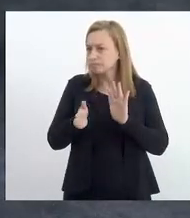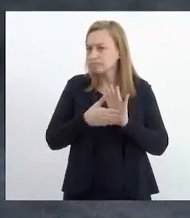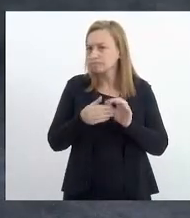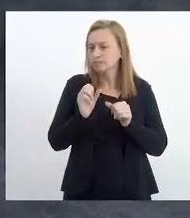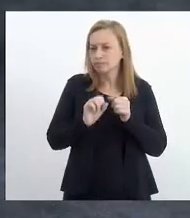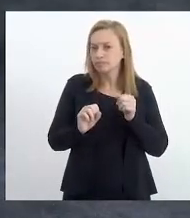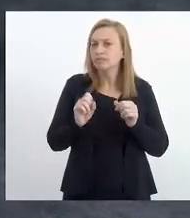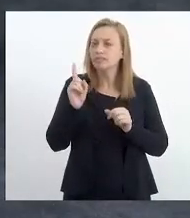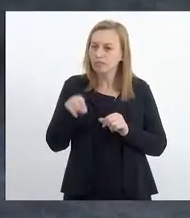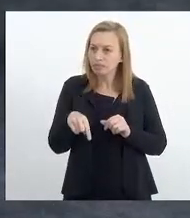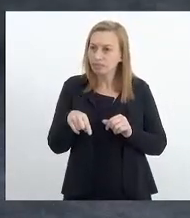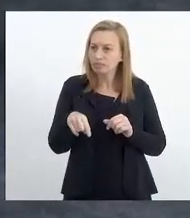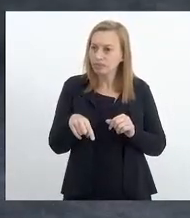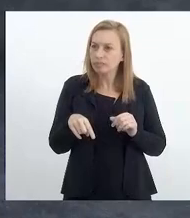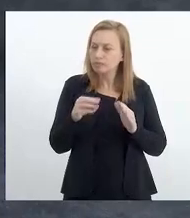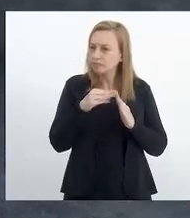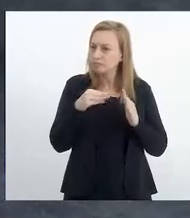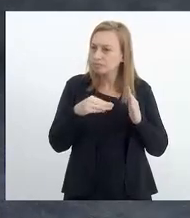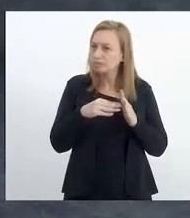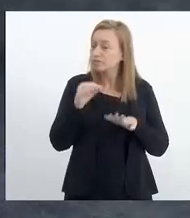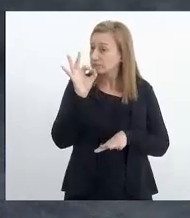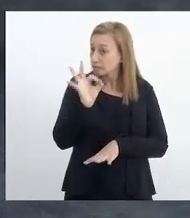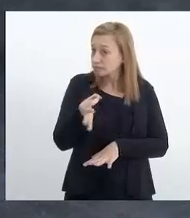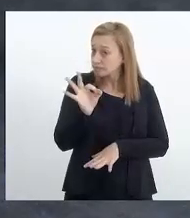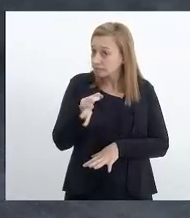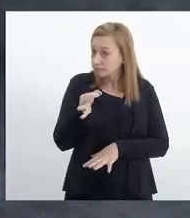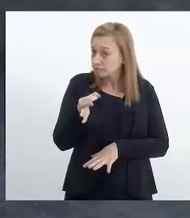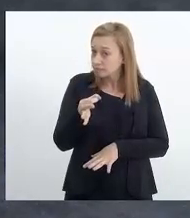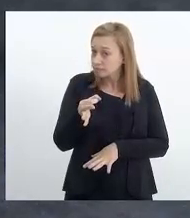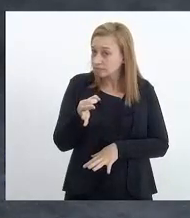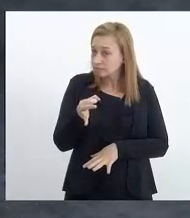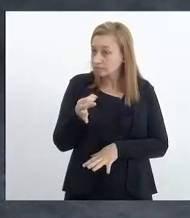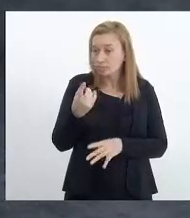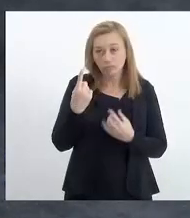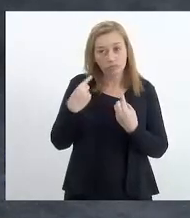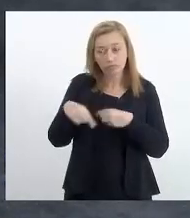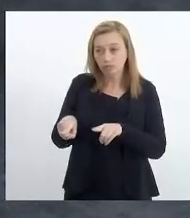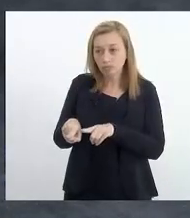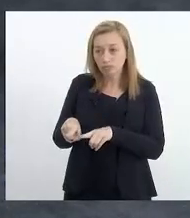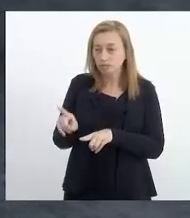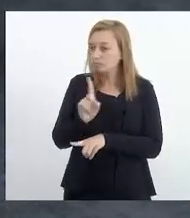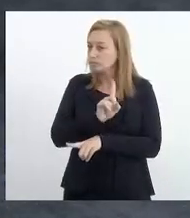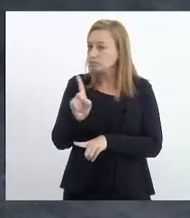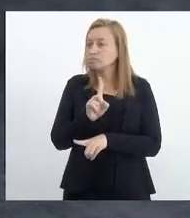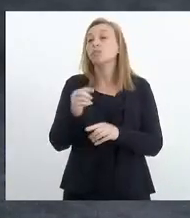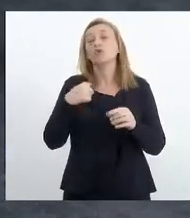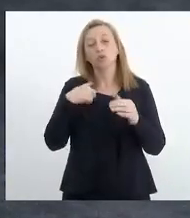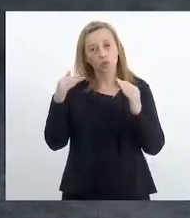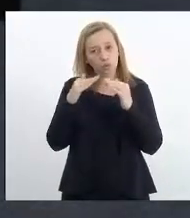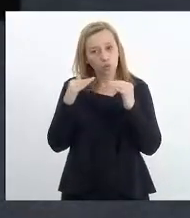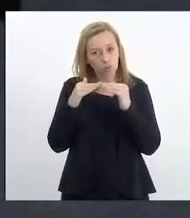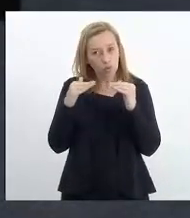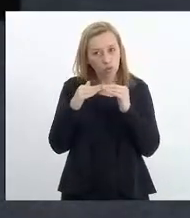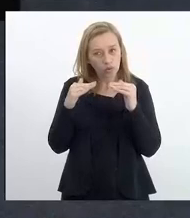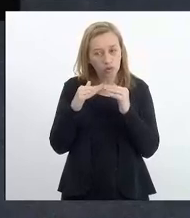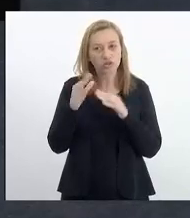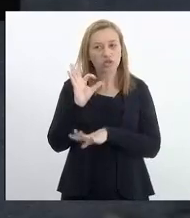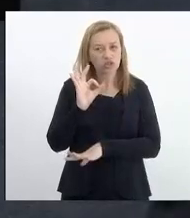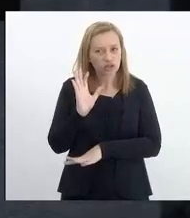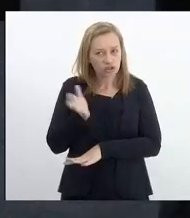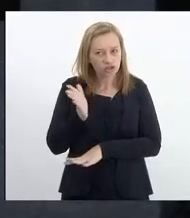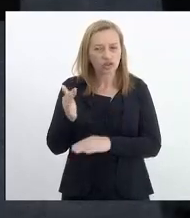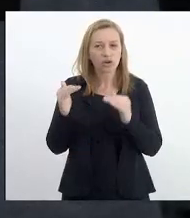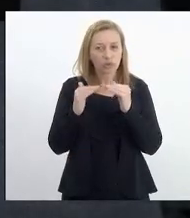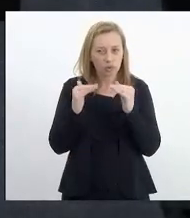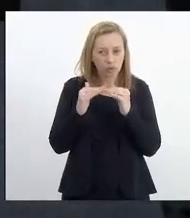a metodologia vigente. Então, não estou divergindo, não, estou concordando, porque já é a metodologia. Estava